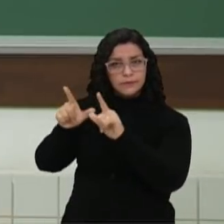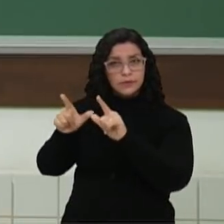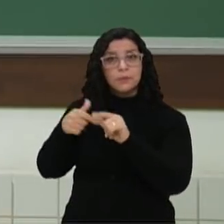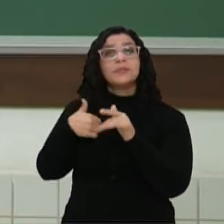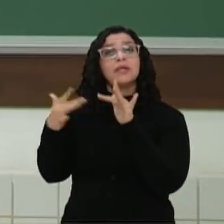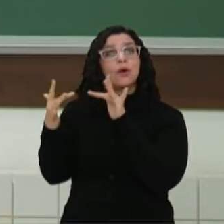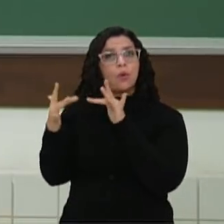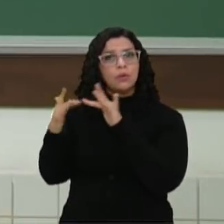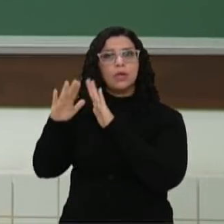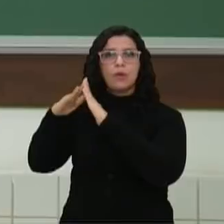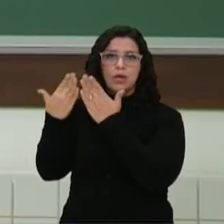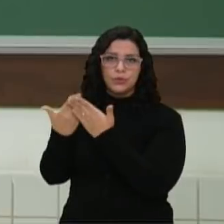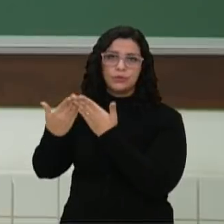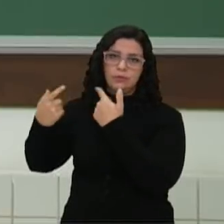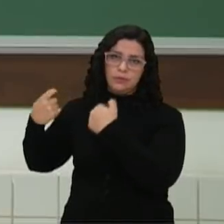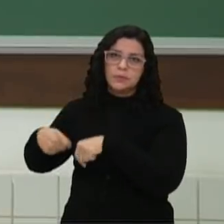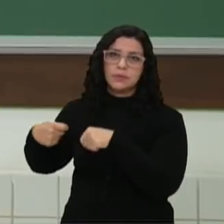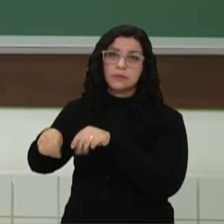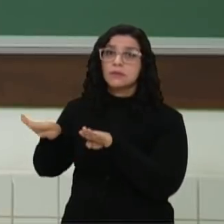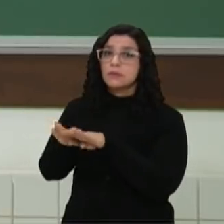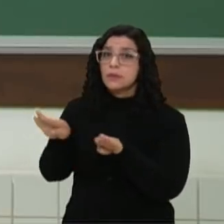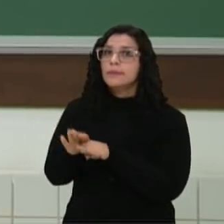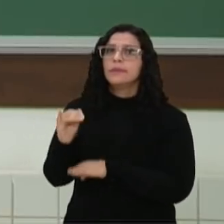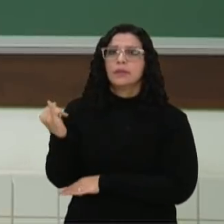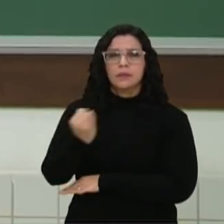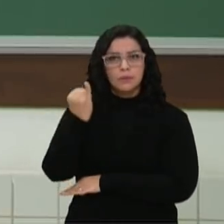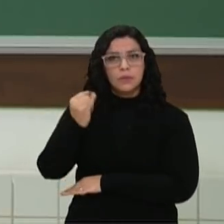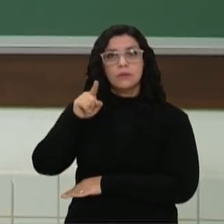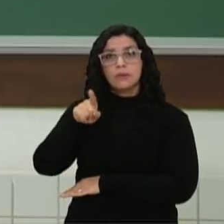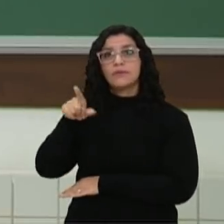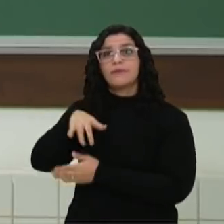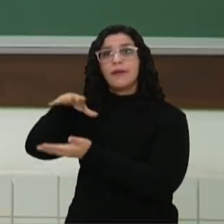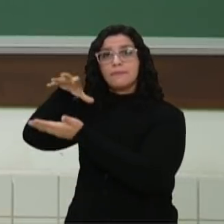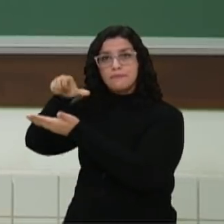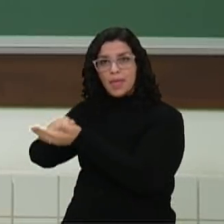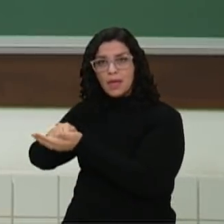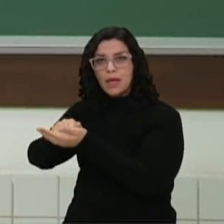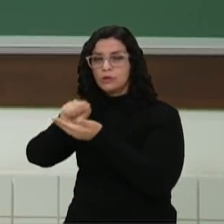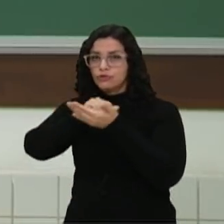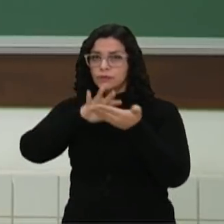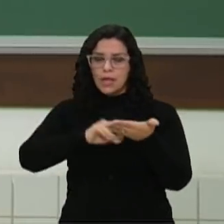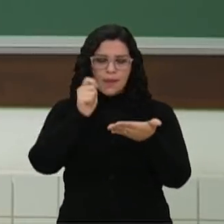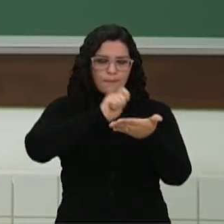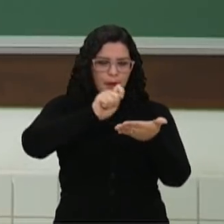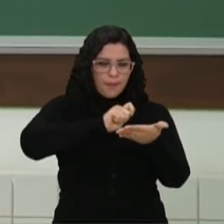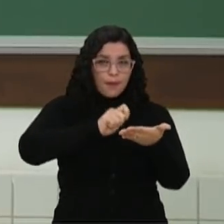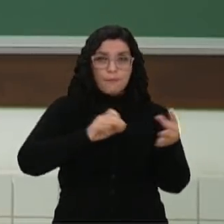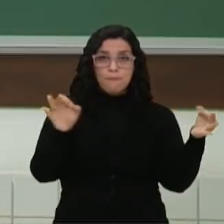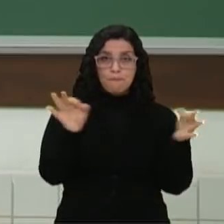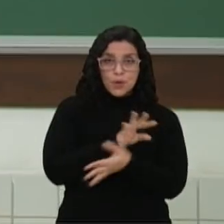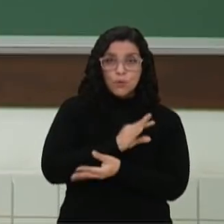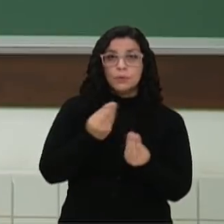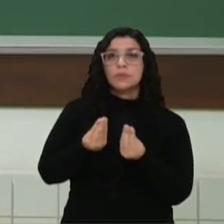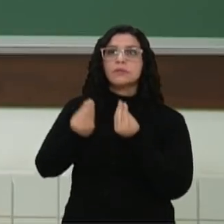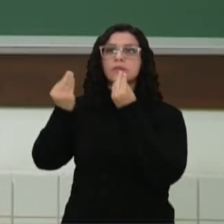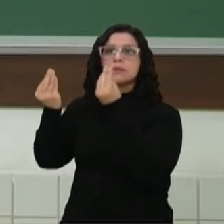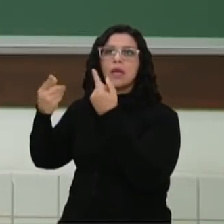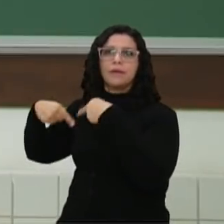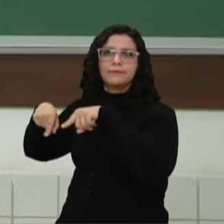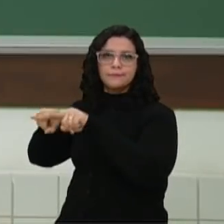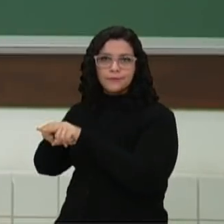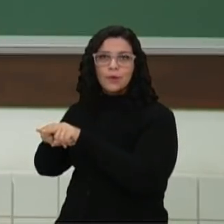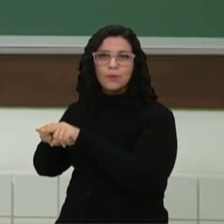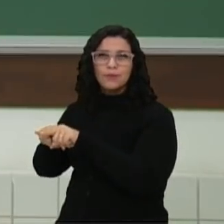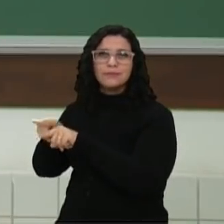mantenha contato com o seu colégio. Isso também é importante. Assim você vai retirar as listas de exercícios nos dias programados e